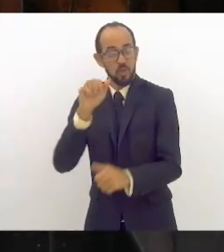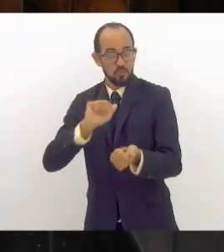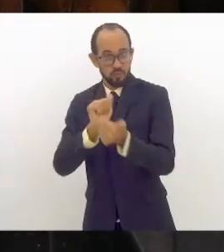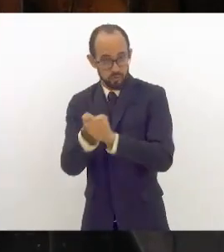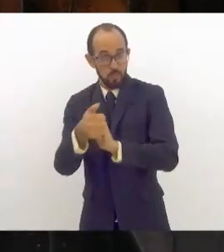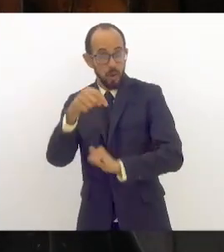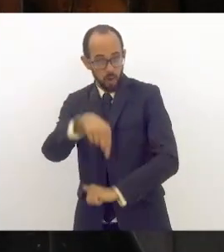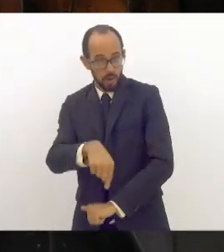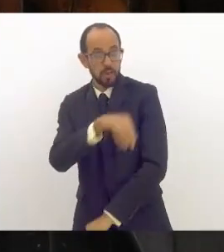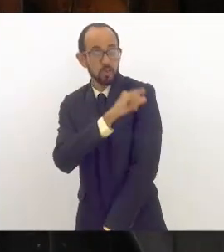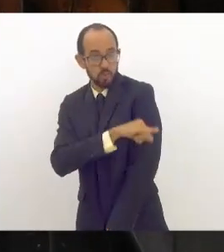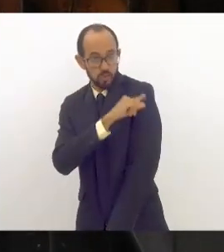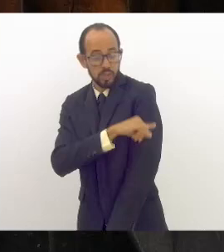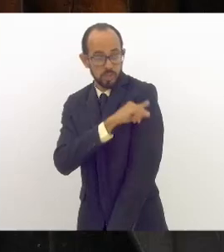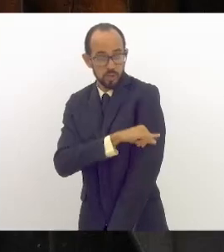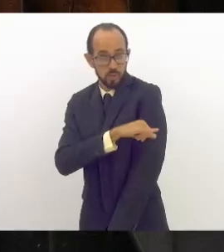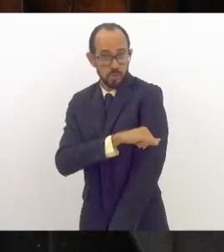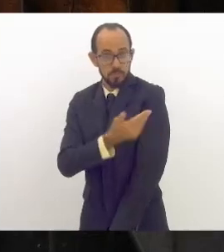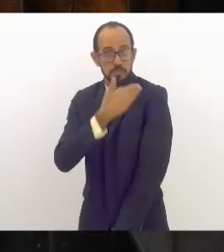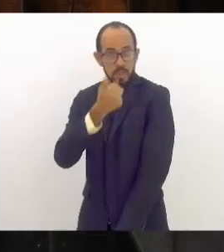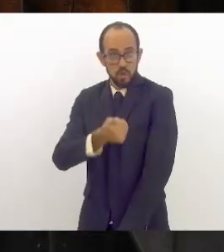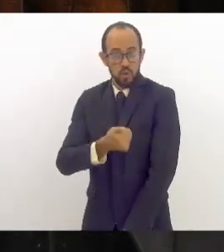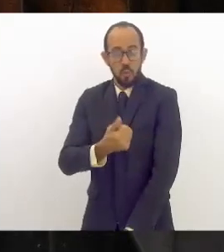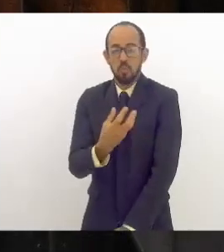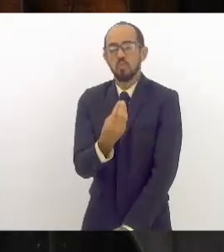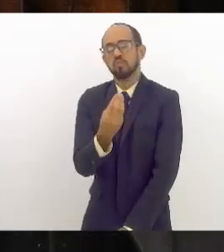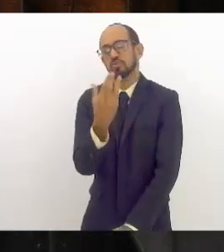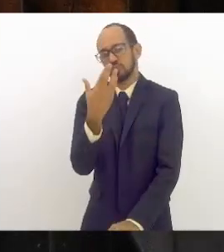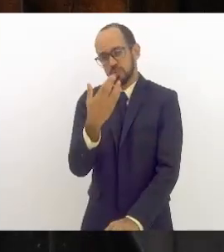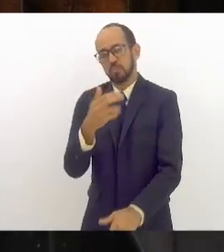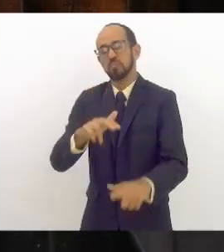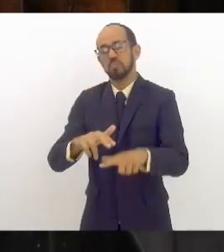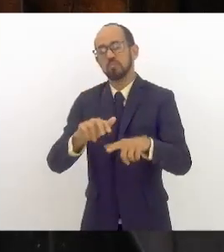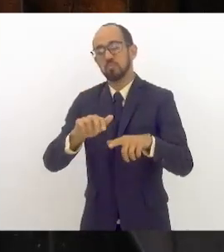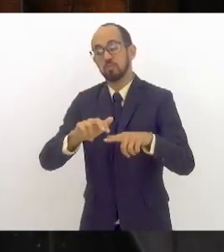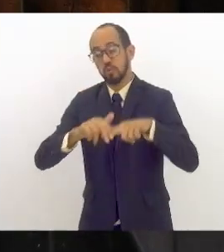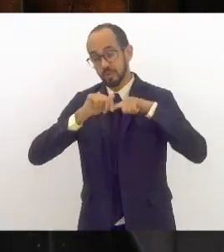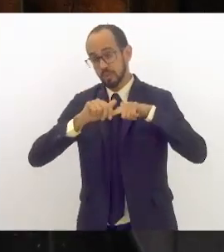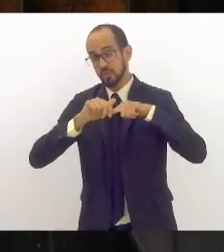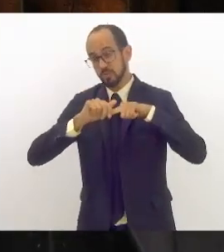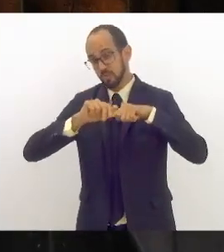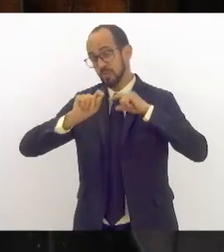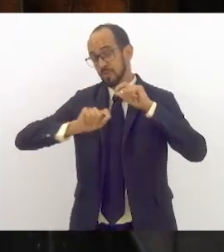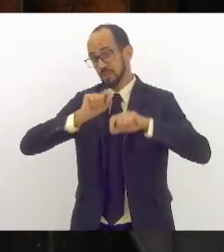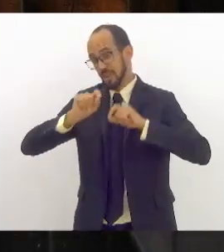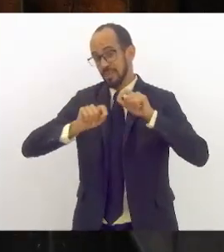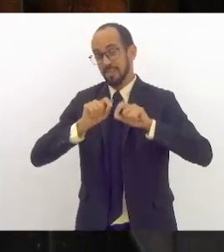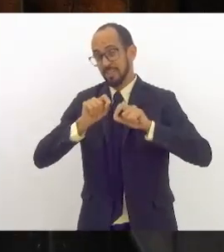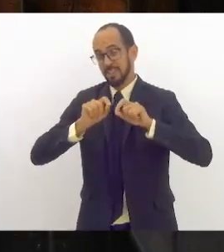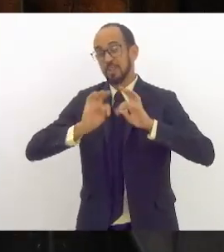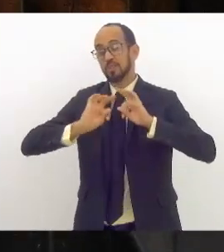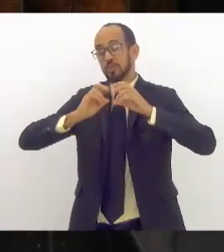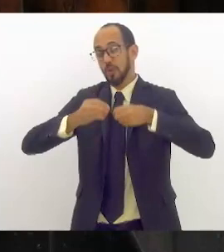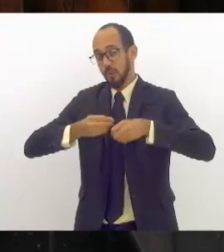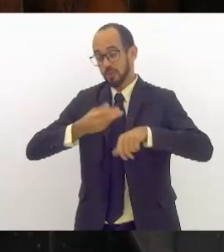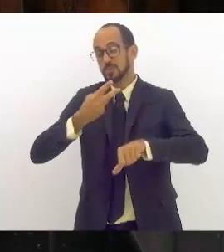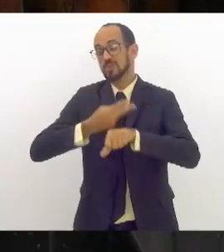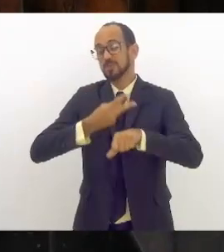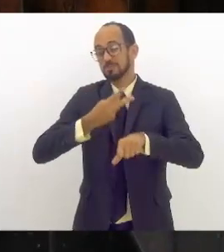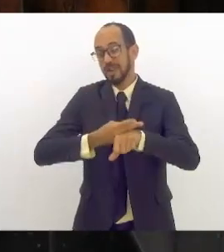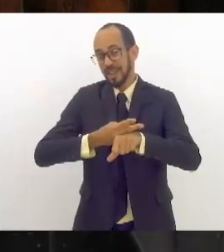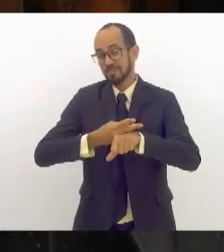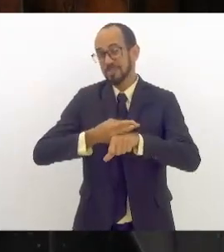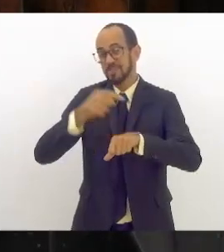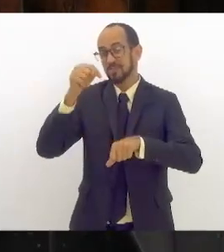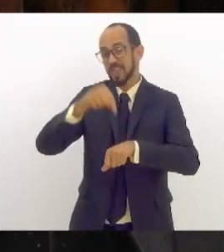Janeiro melhorou demais tanto tanto que todos os títulos vieram aqui